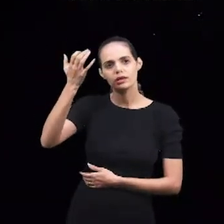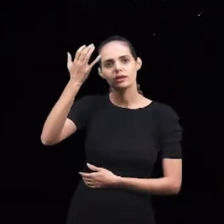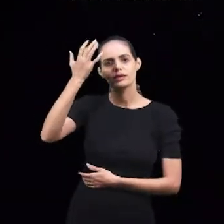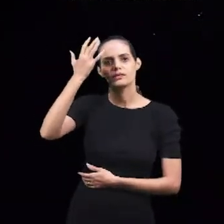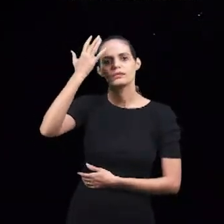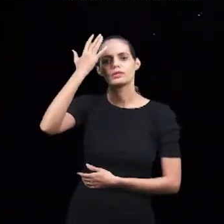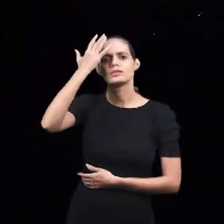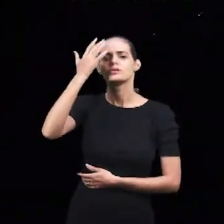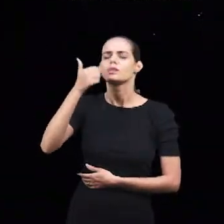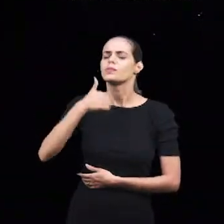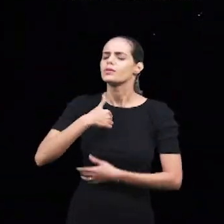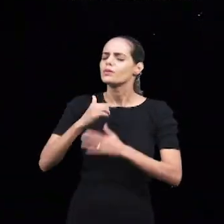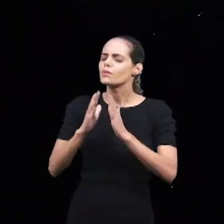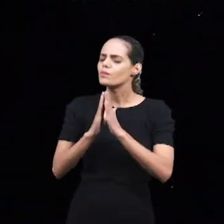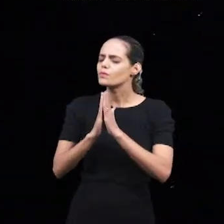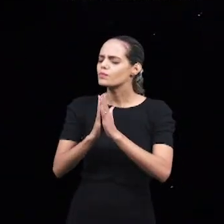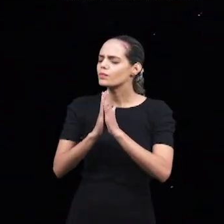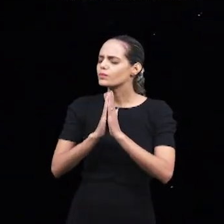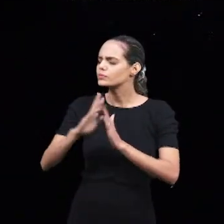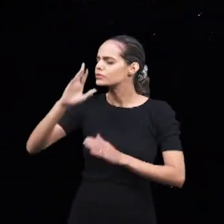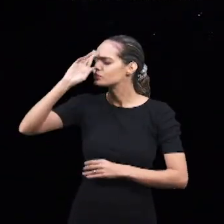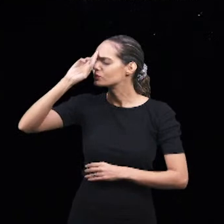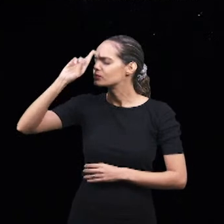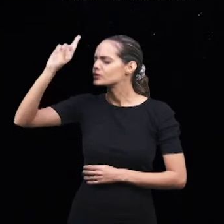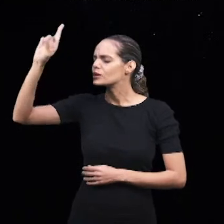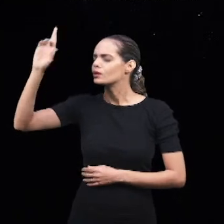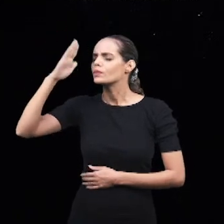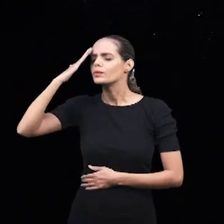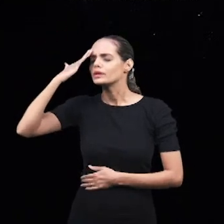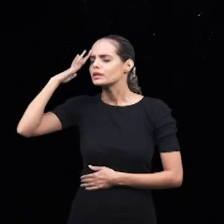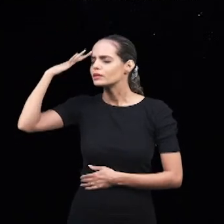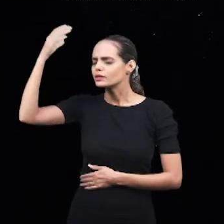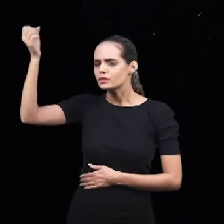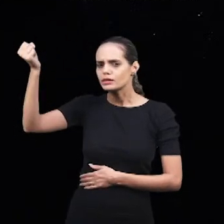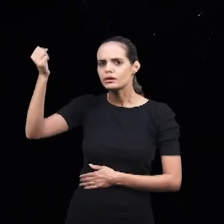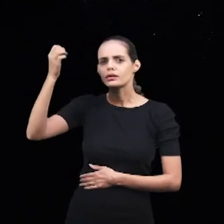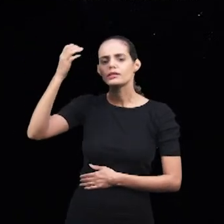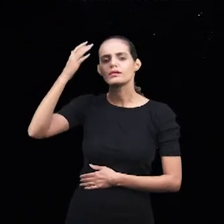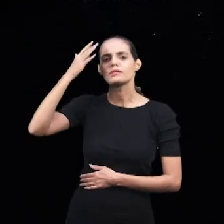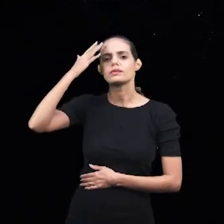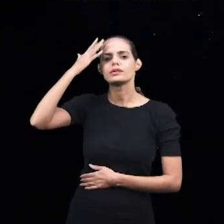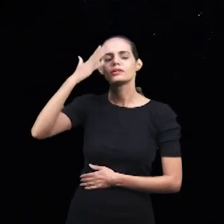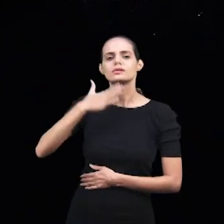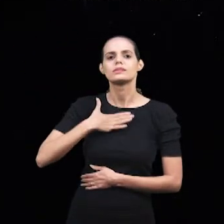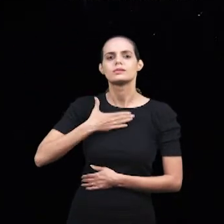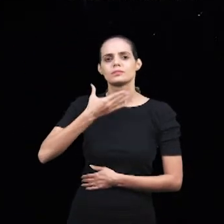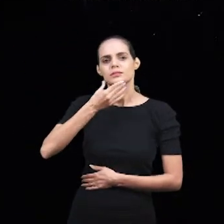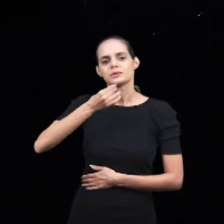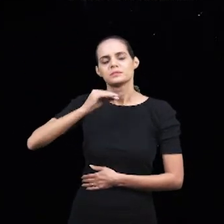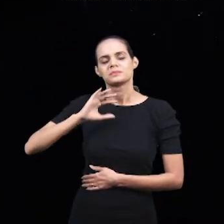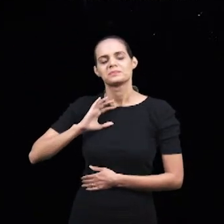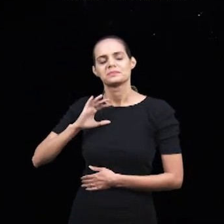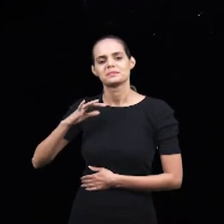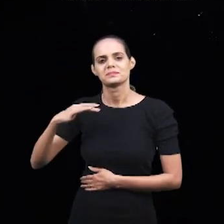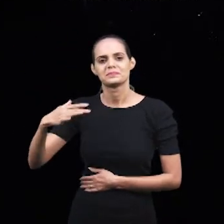Senhor, eu busco a ti, Jesus, meu